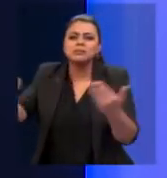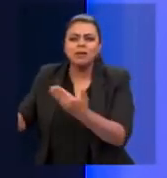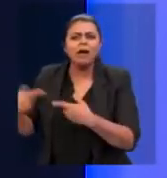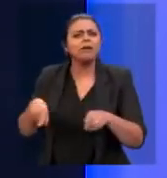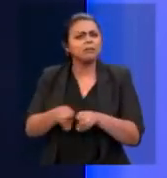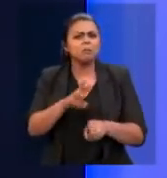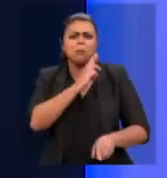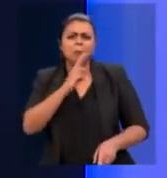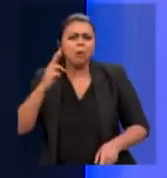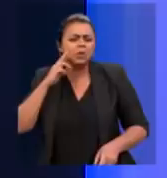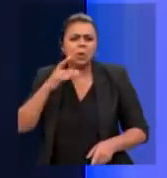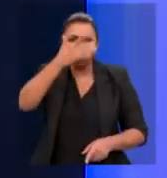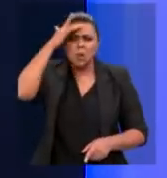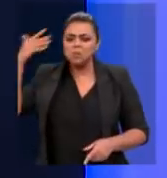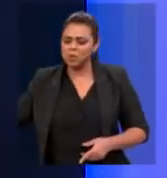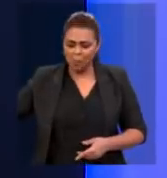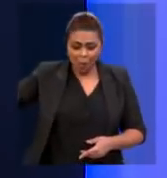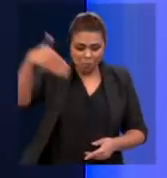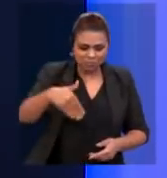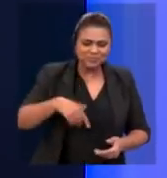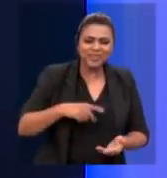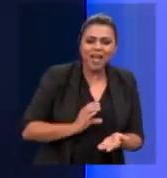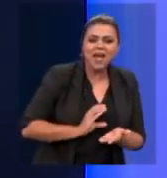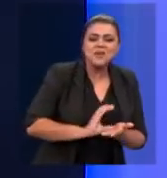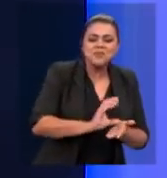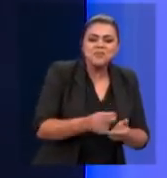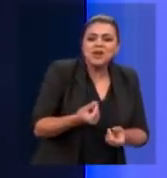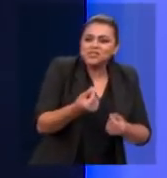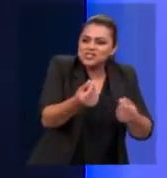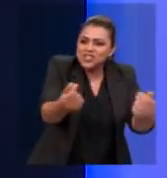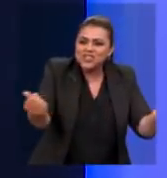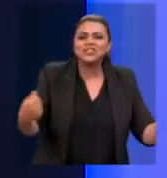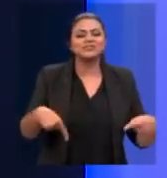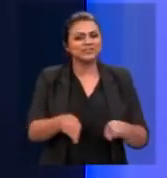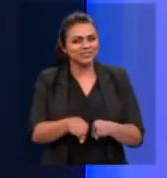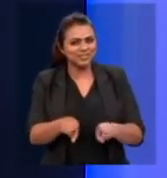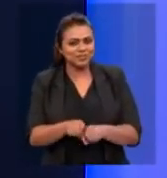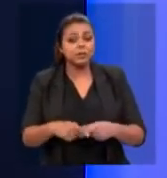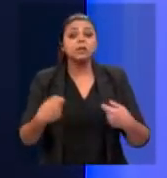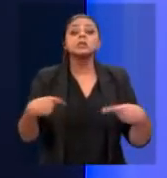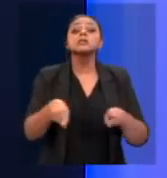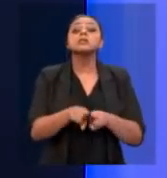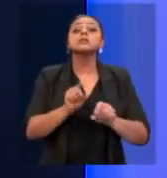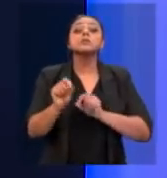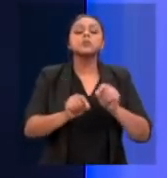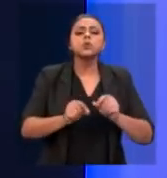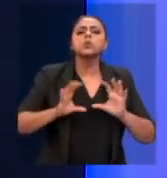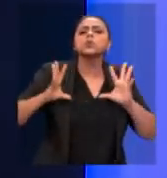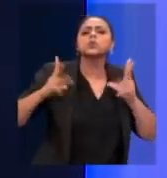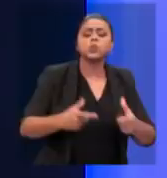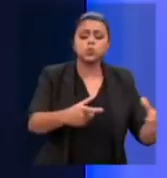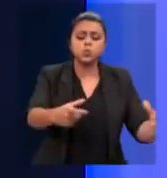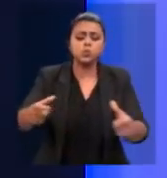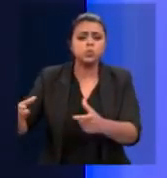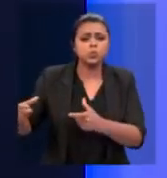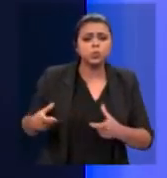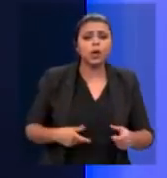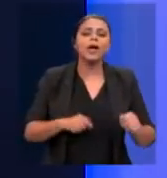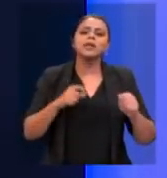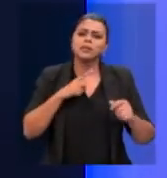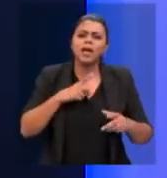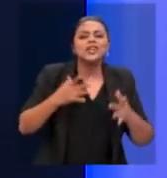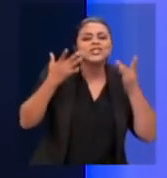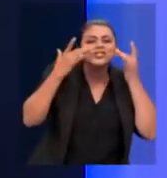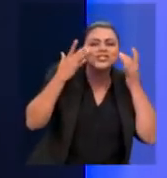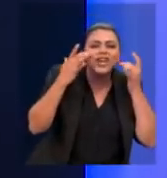trazem investidores para o desenvolvimento local e da região e também em todos os locais onde a gente possa ter teatro